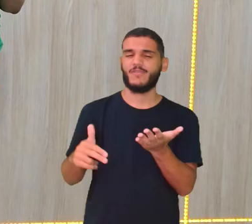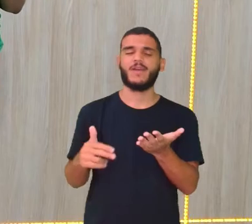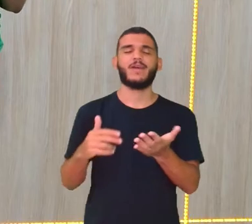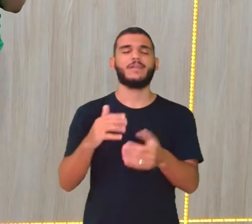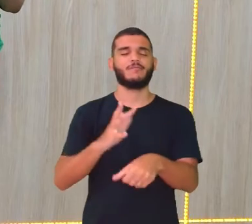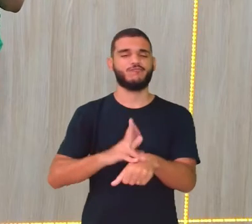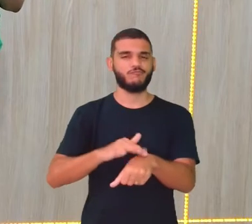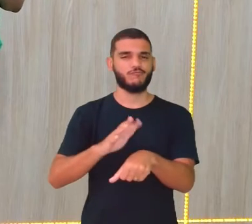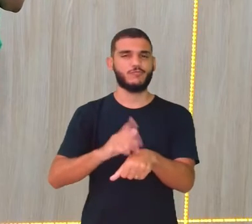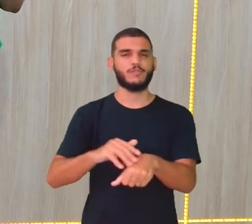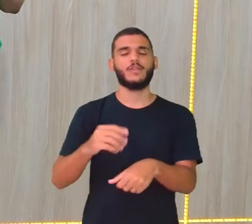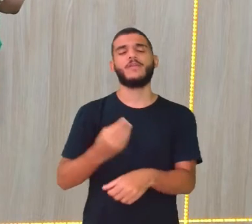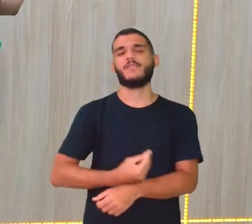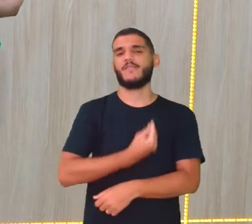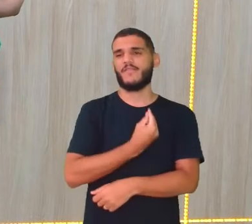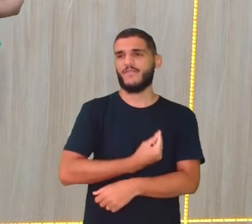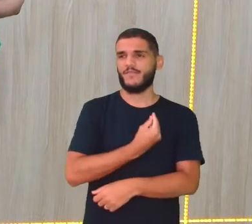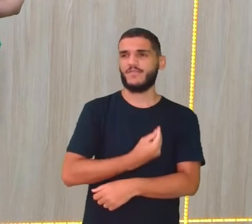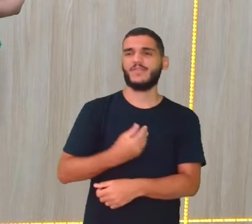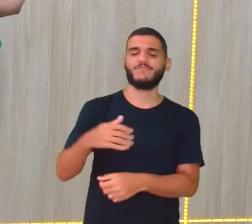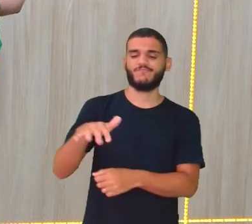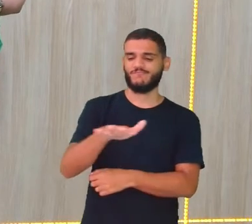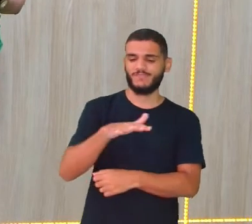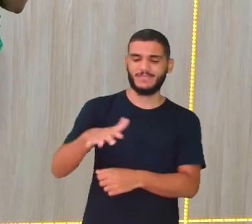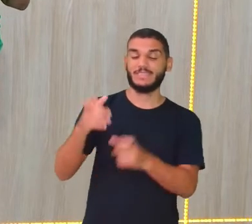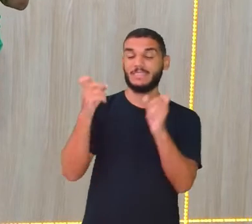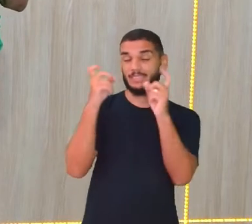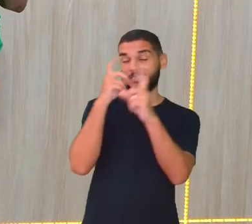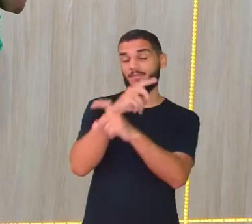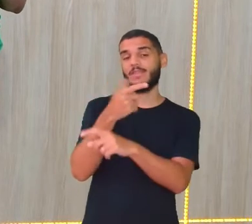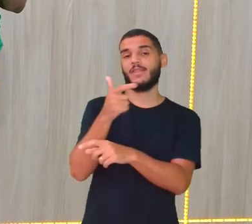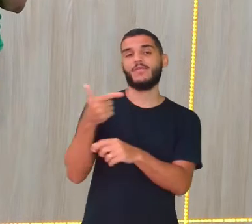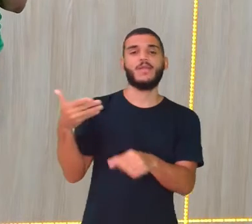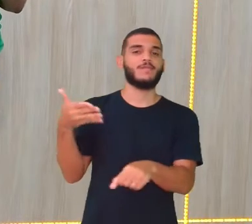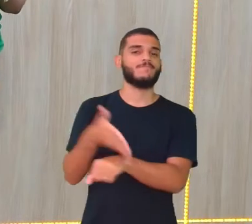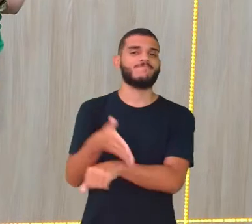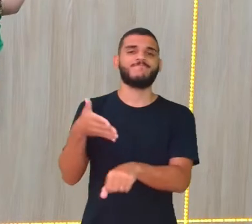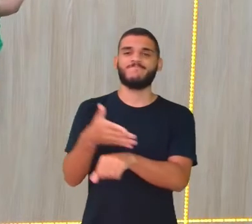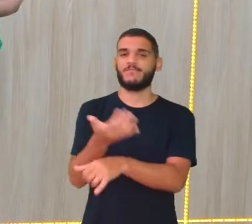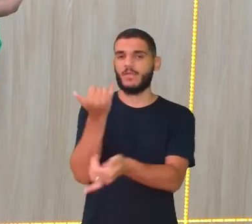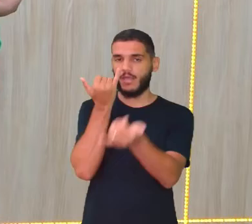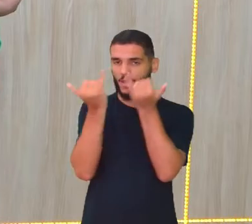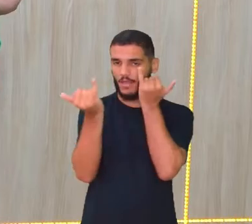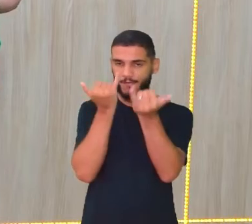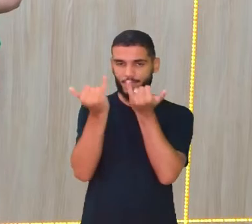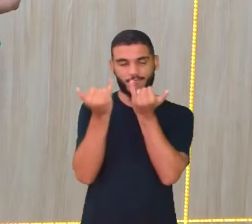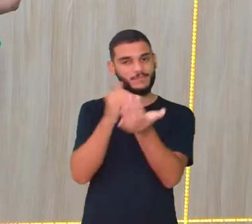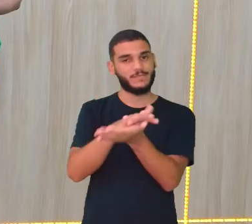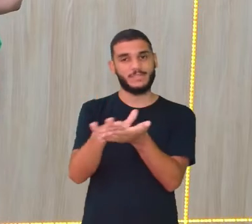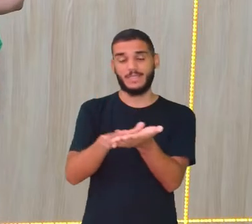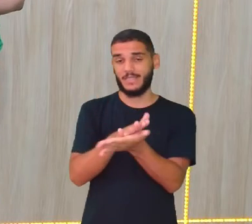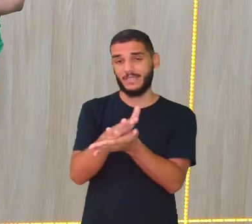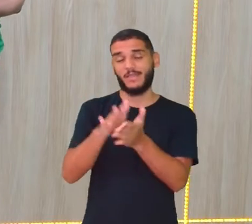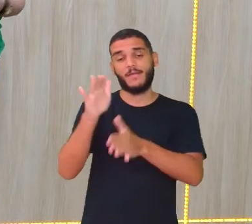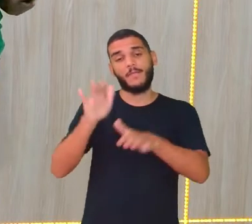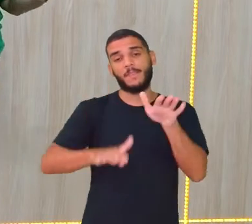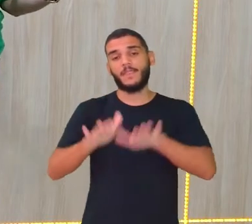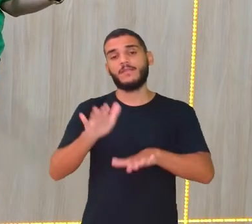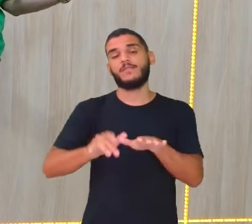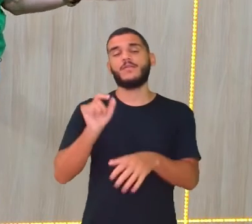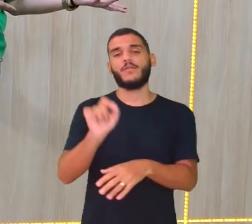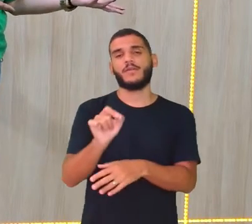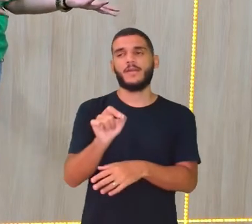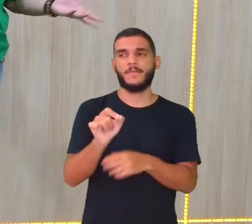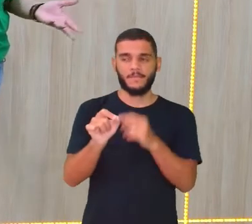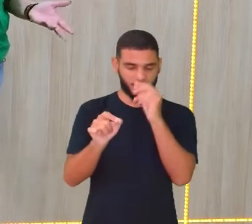Se você vive naquela condição tão difícil e você não tem acesso à informação, muitas vezes você